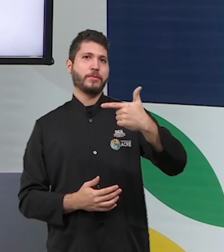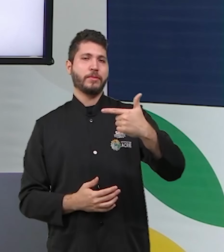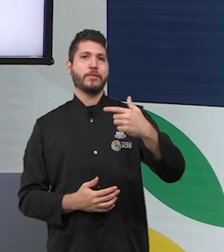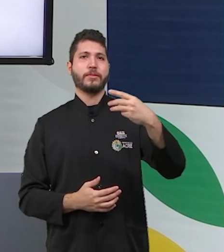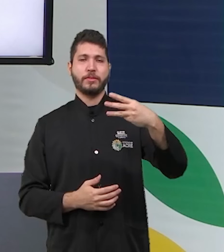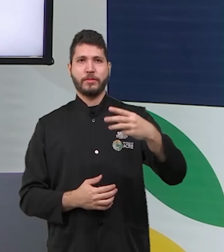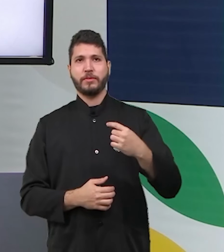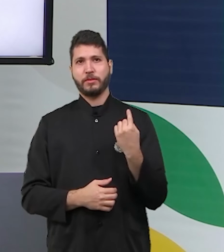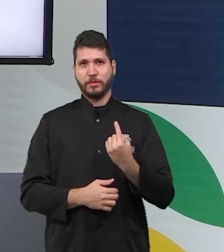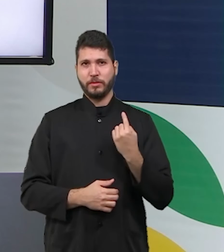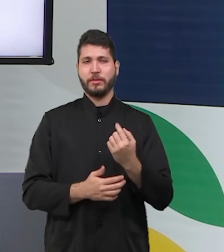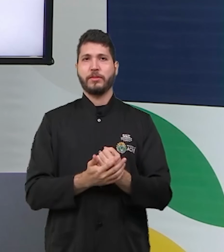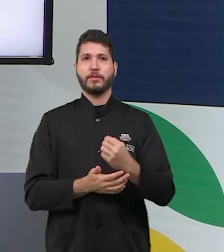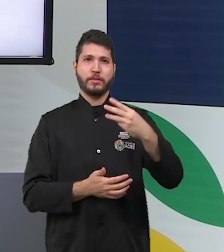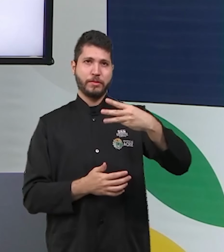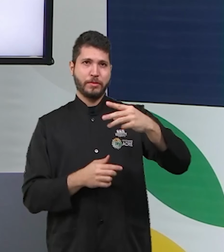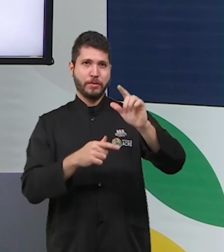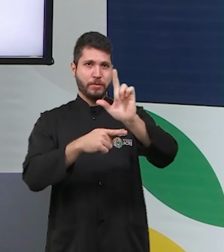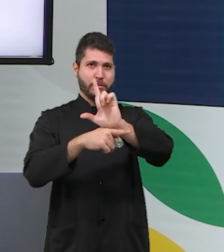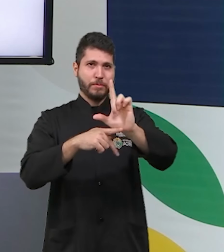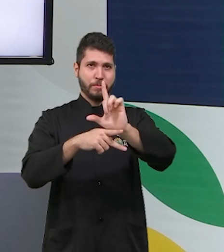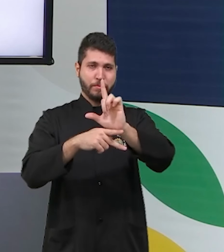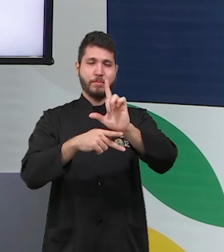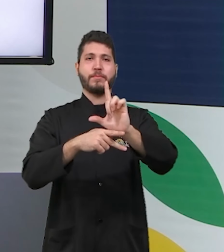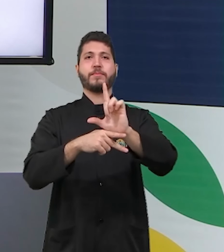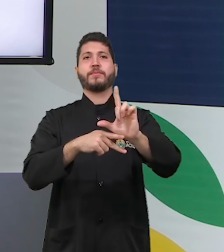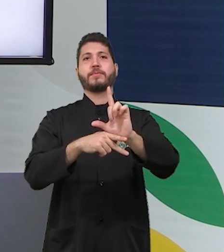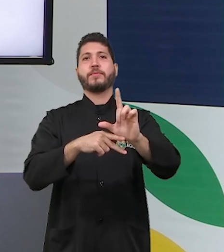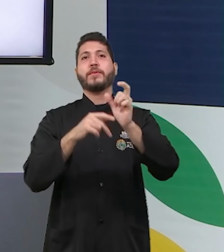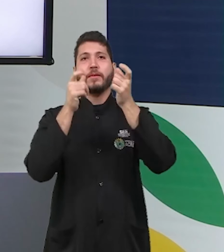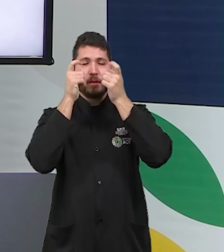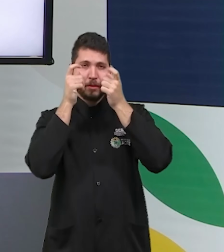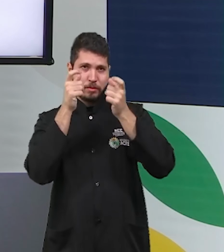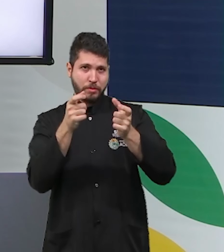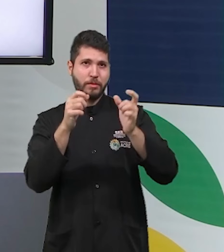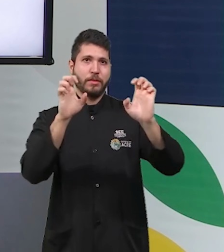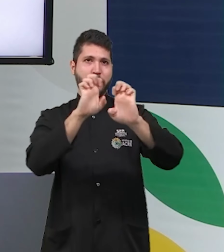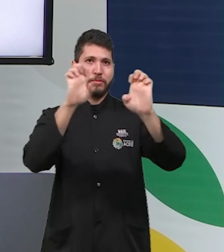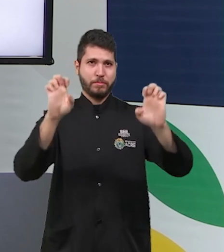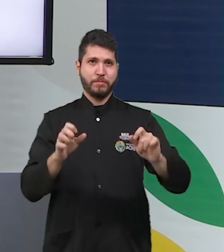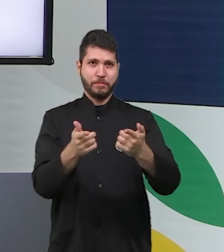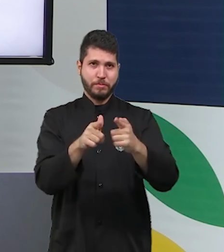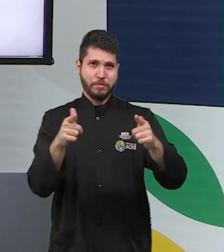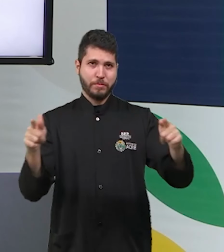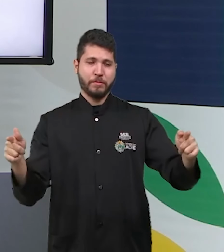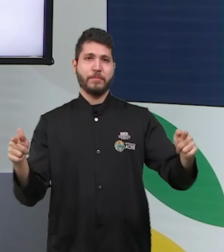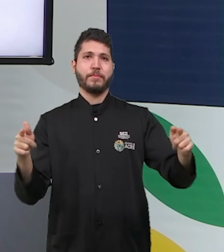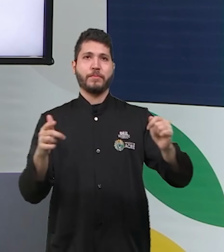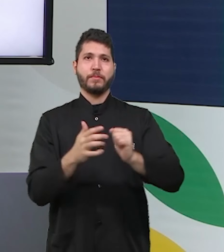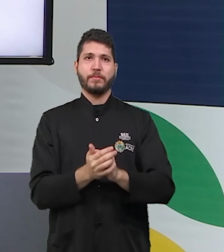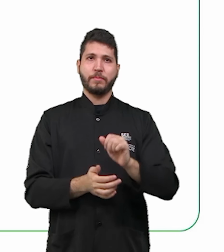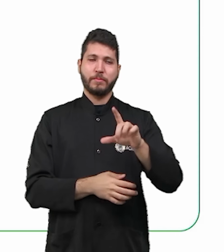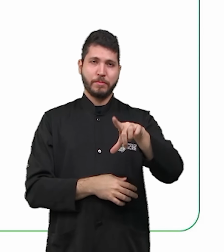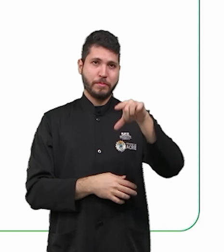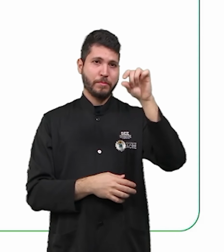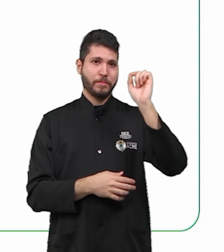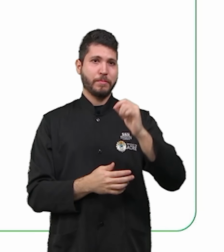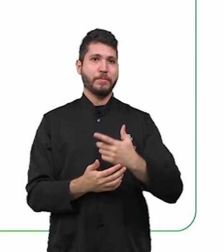do singular e a terceira do plural, tá? Então, muita atenção na hora que vocês estiverem aí expressando as preferências de